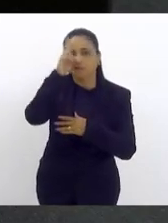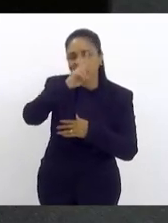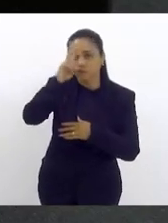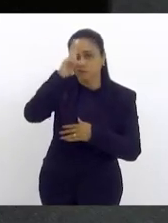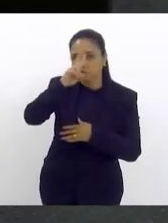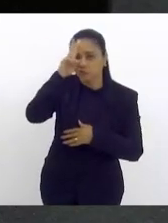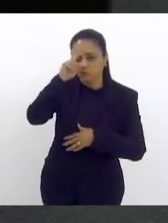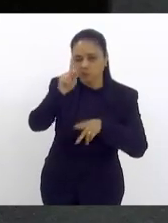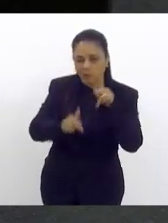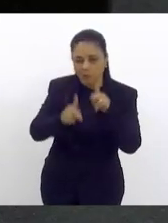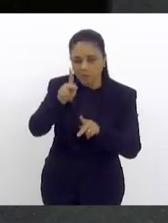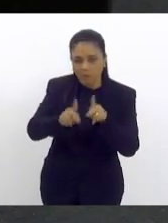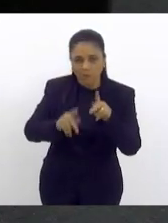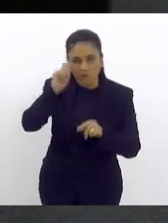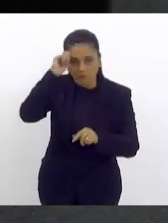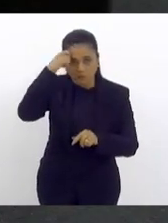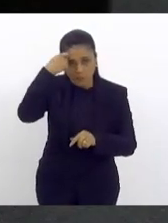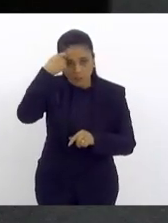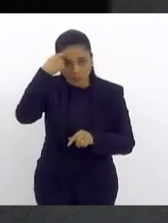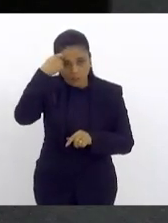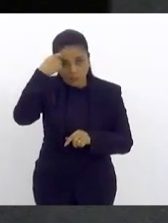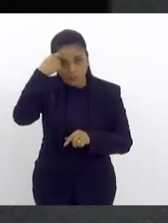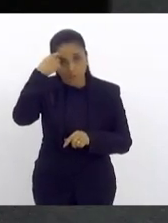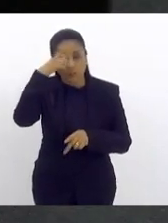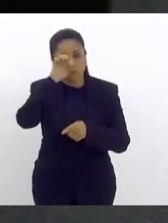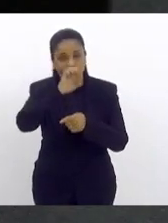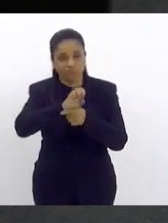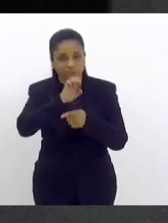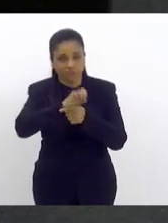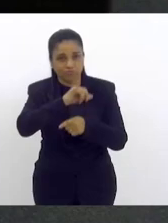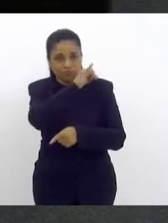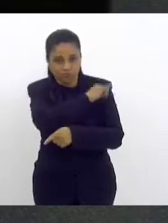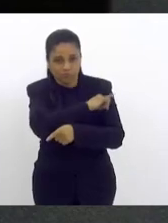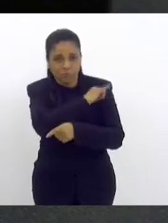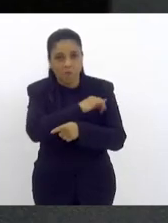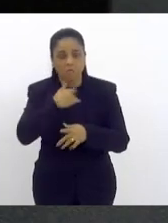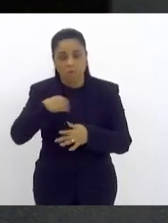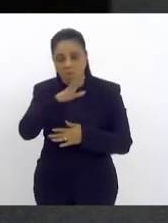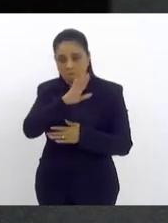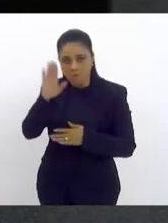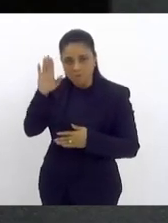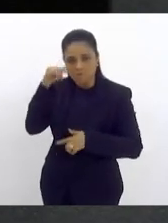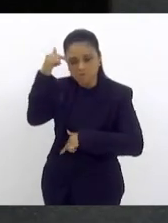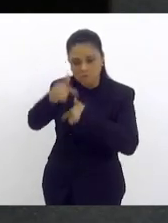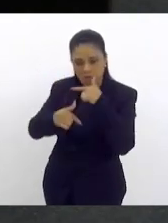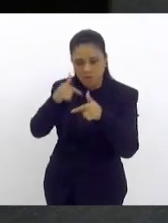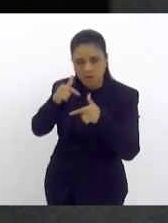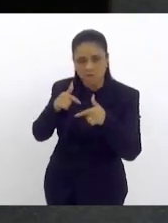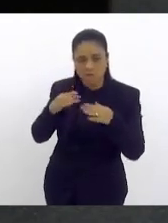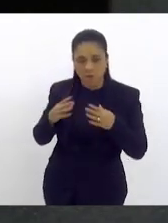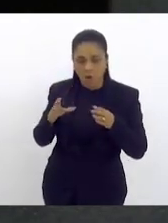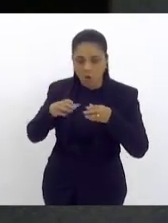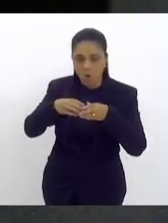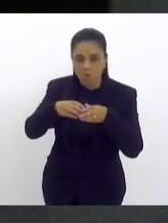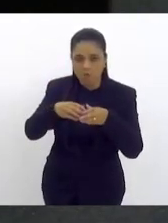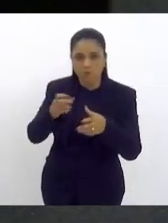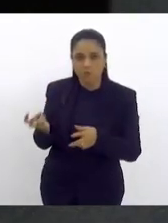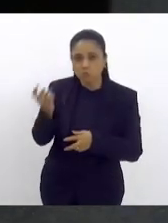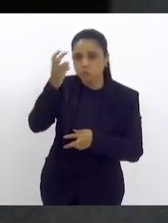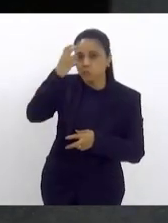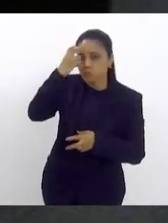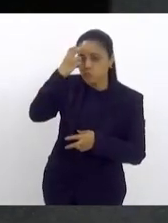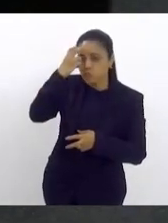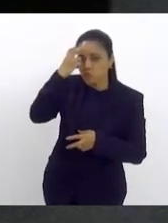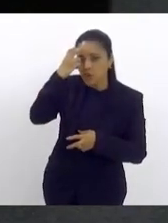do povo negro no estado do Rio de Janeiro nosso mandato tá trabalhando muito por isso um âmbito da comissão de cultura e nas